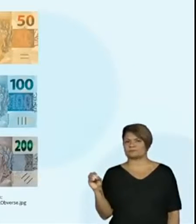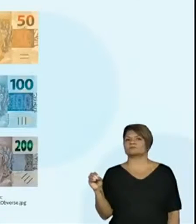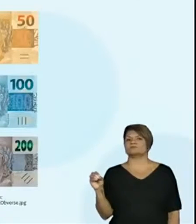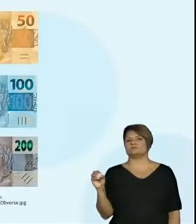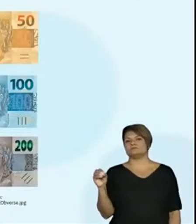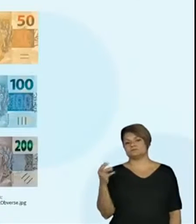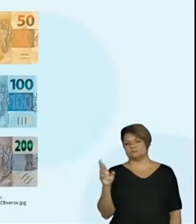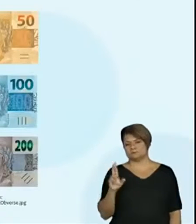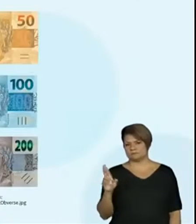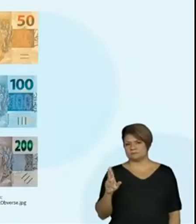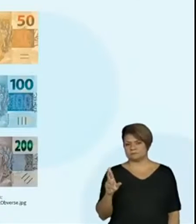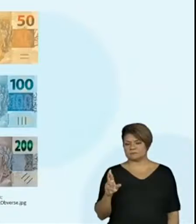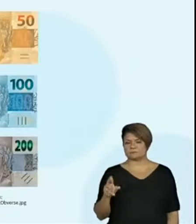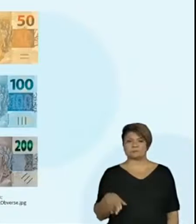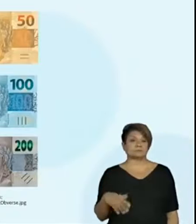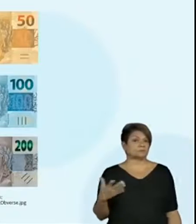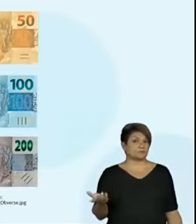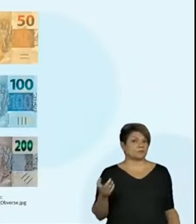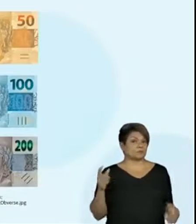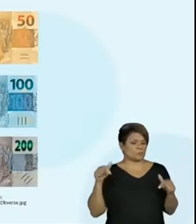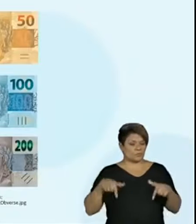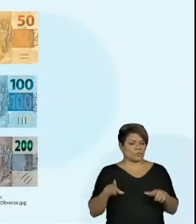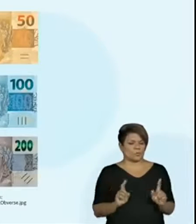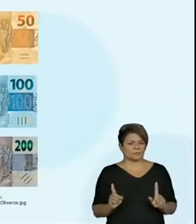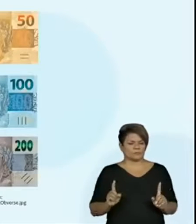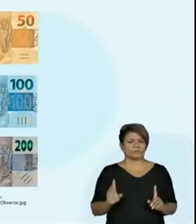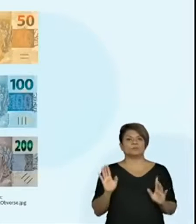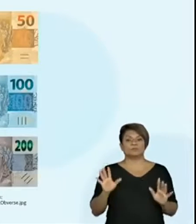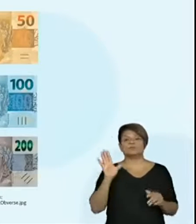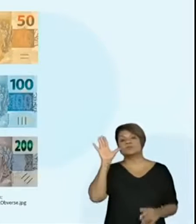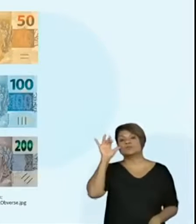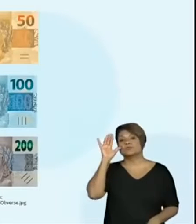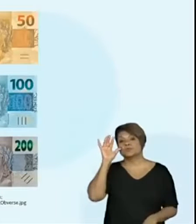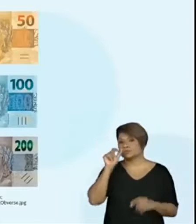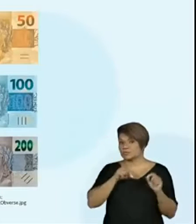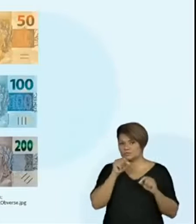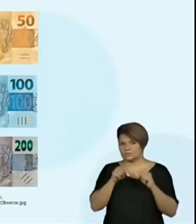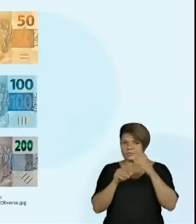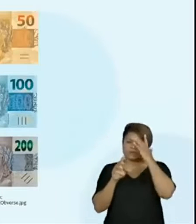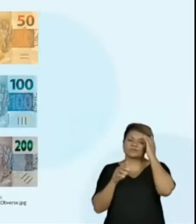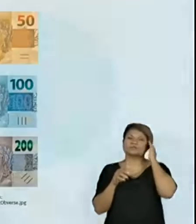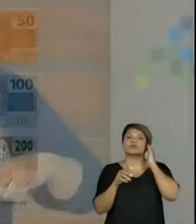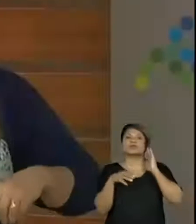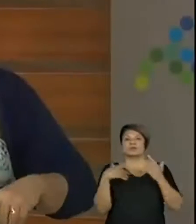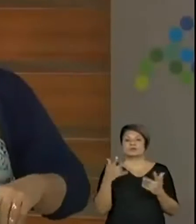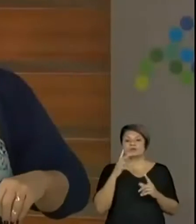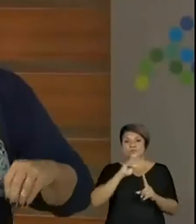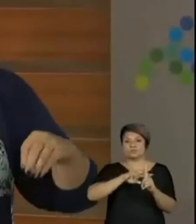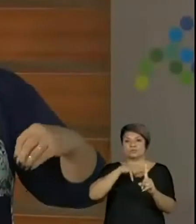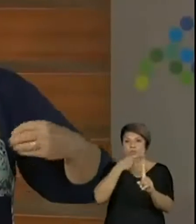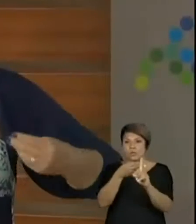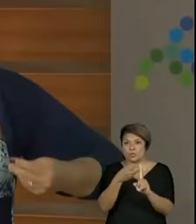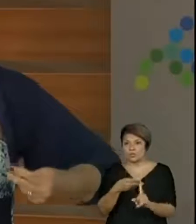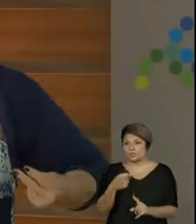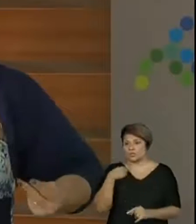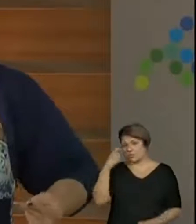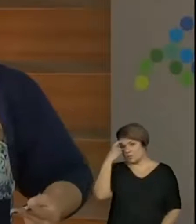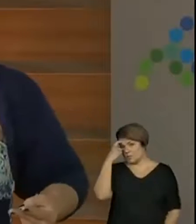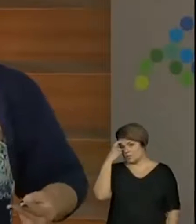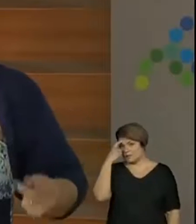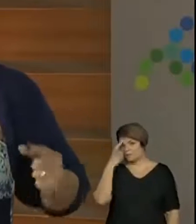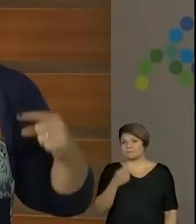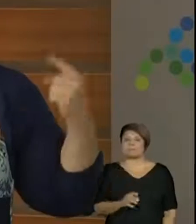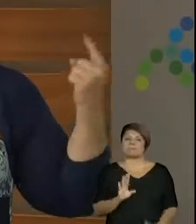R$200. Até porque, não nesse momento, mas por uma curiosidade que a gente sempre, quando a gente brinca de o dobro, eu também posso pensar que duas notas